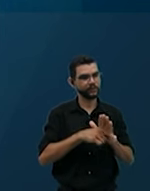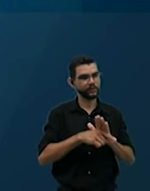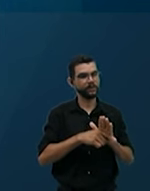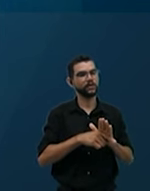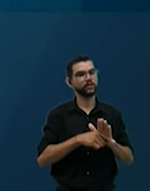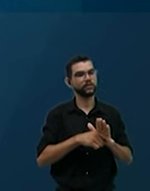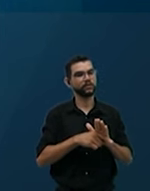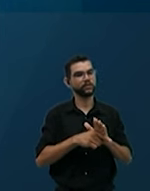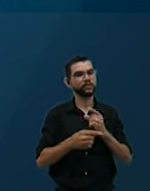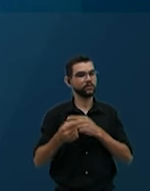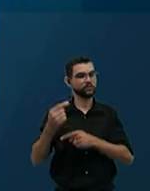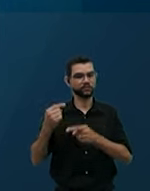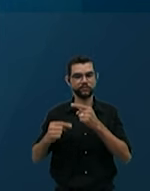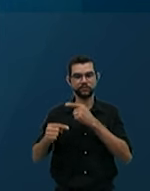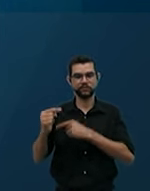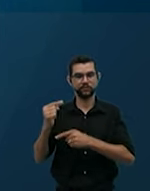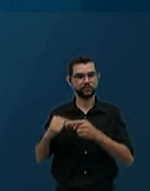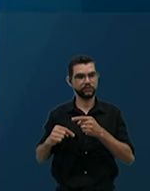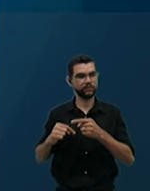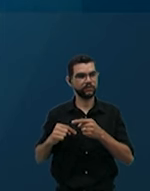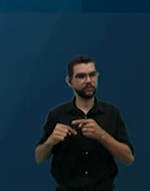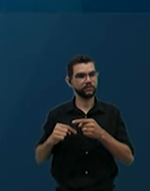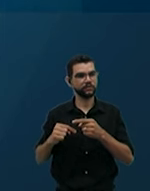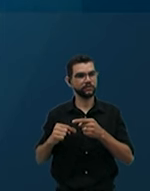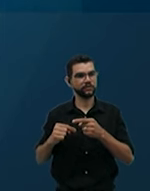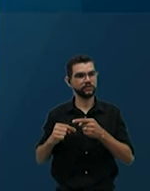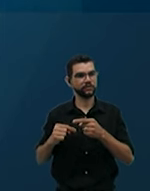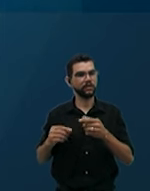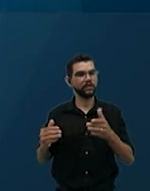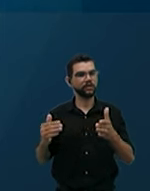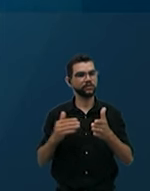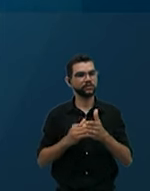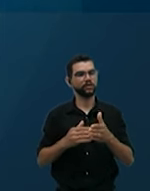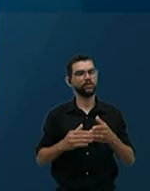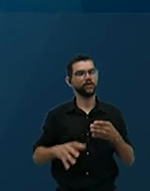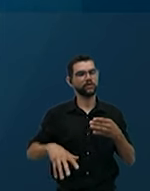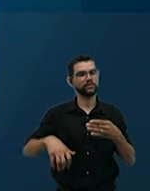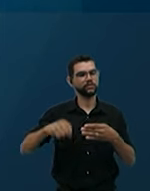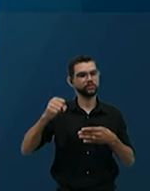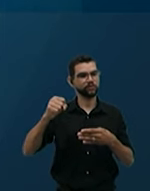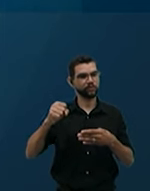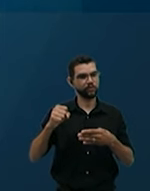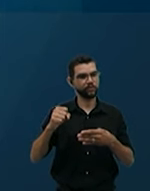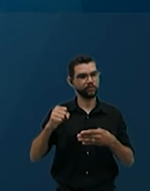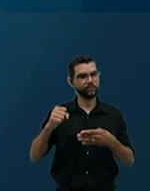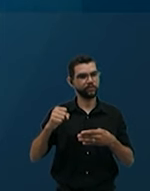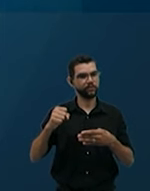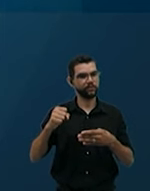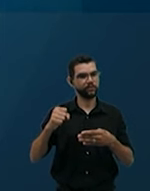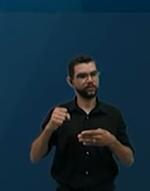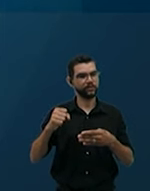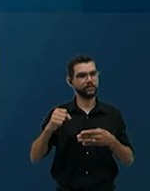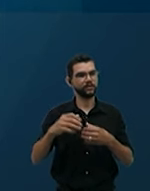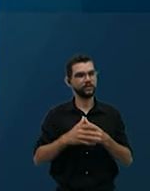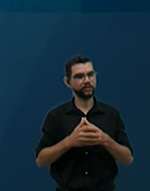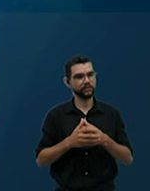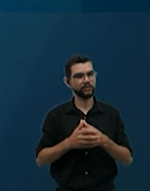à súmula 647, que invocam a natureza fundamental do direito protegido para reconhecer